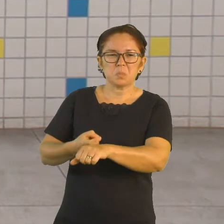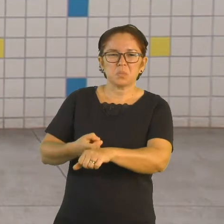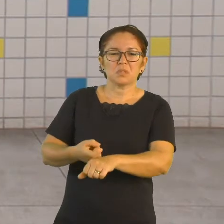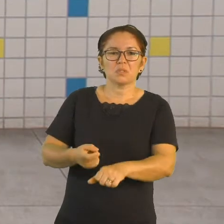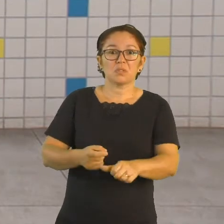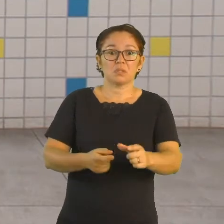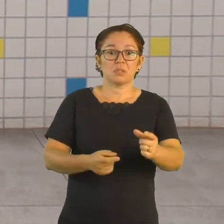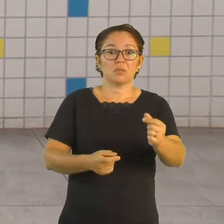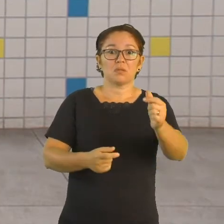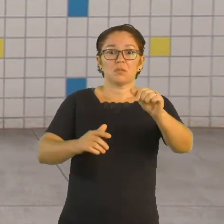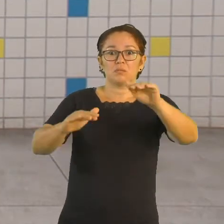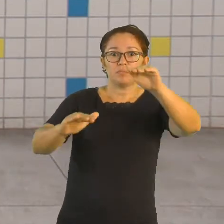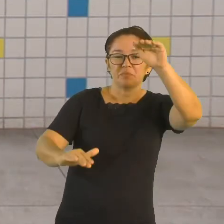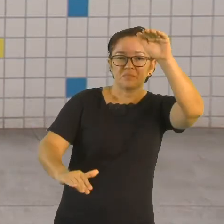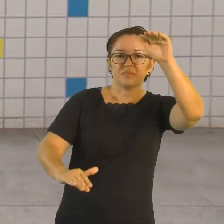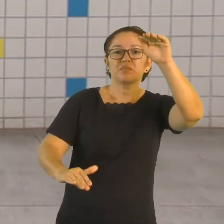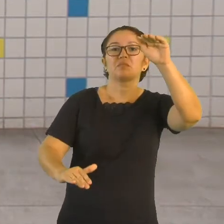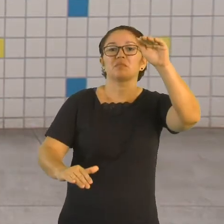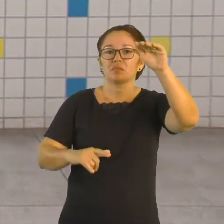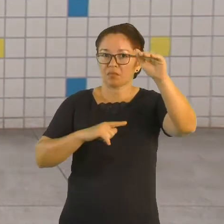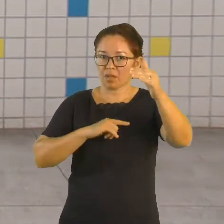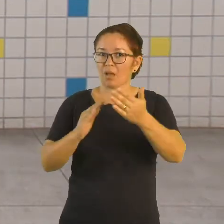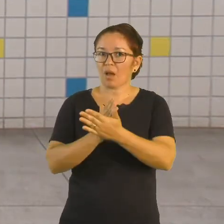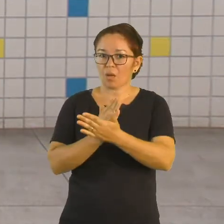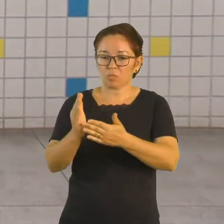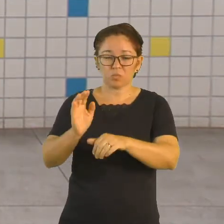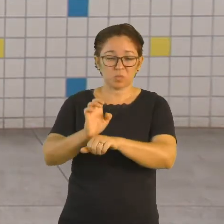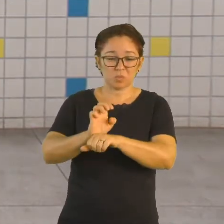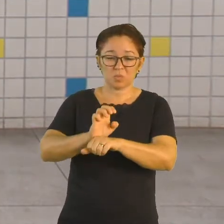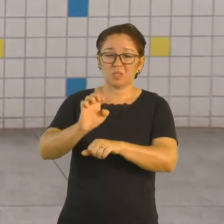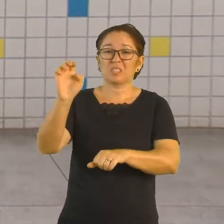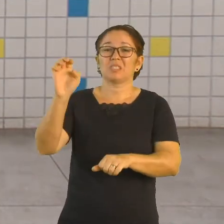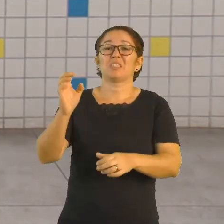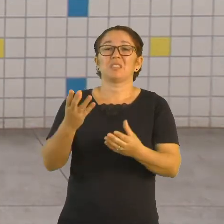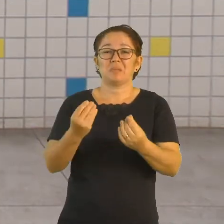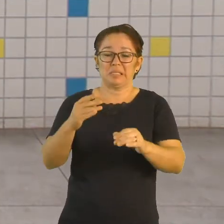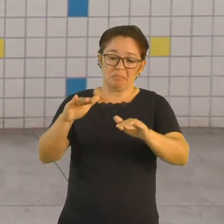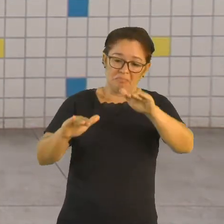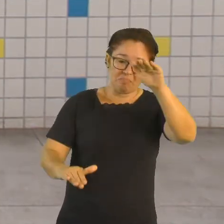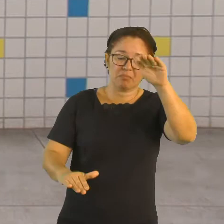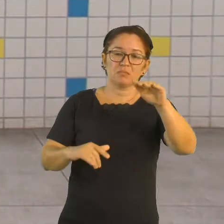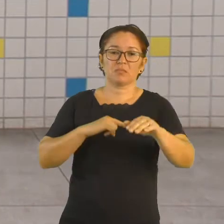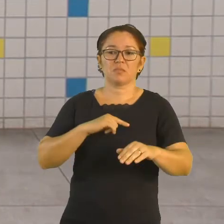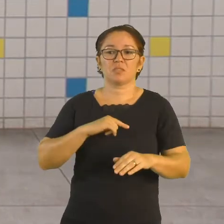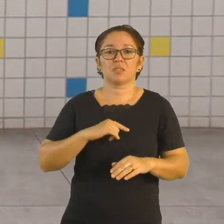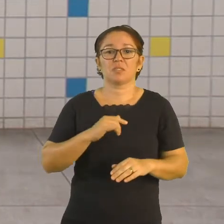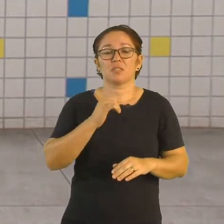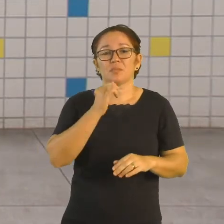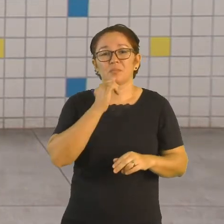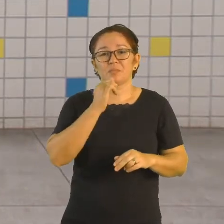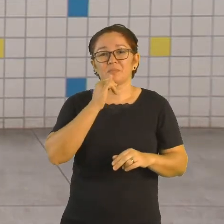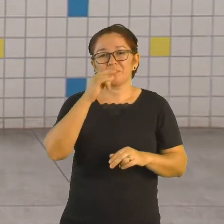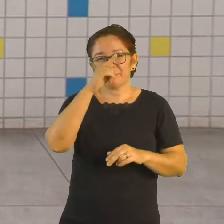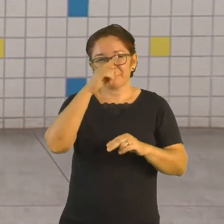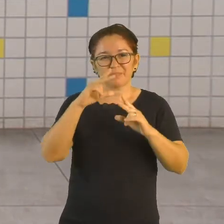estados. São vários, mas vou citar apenas alguns. Primeiro, Distrito